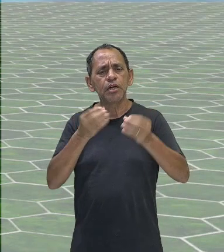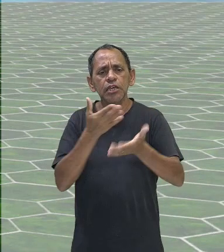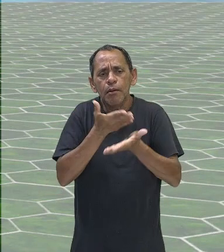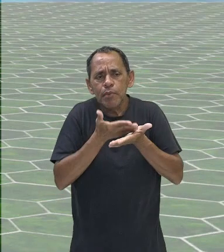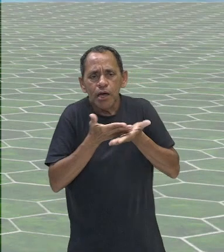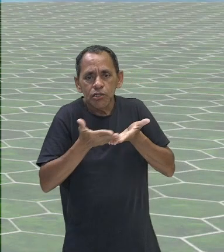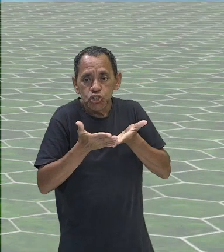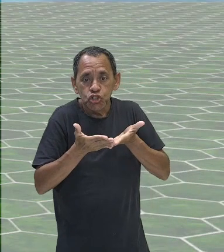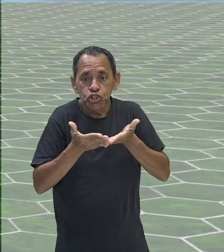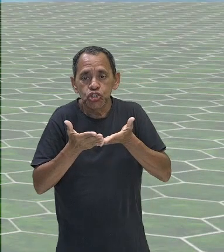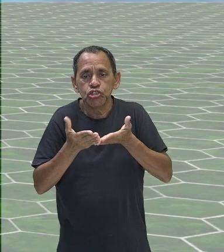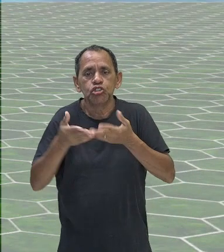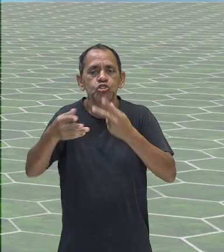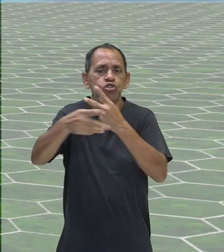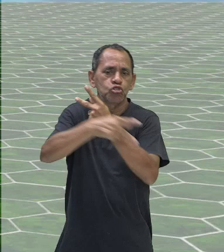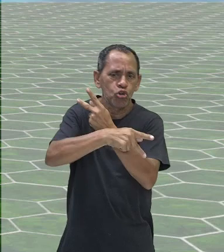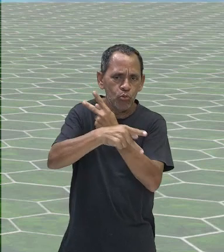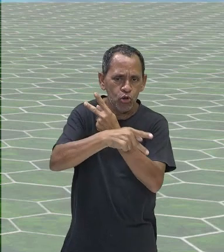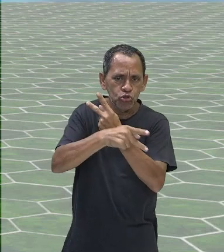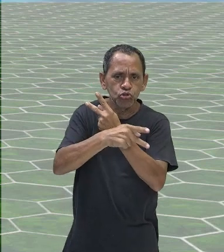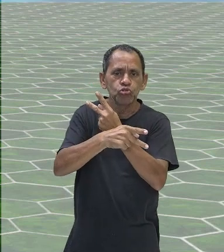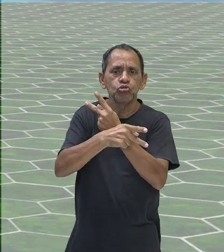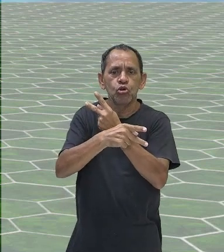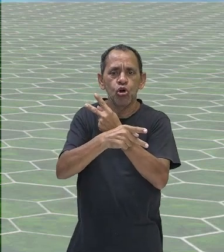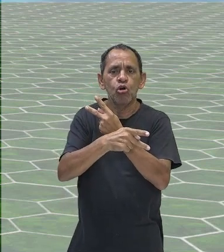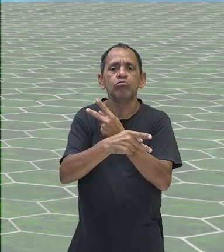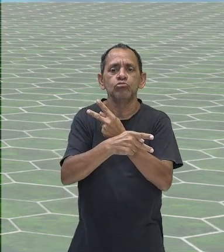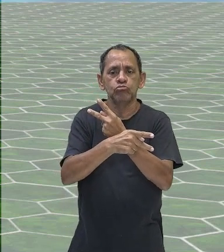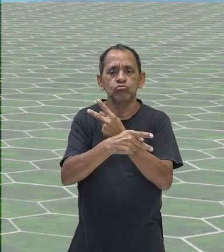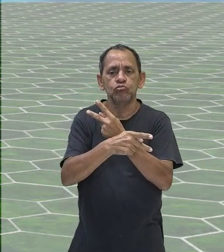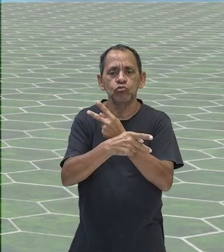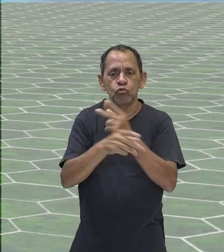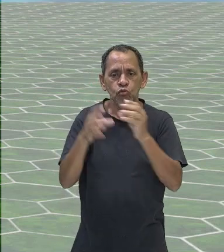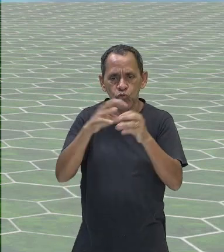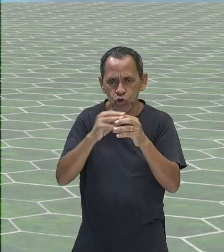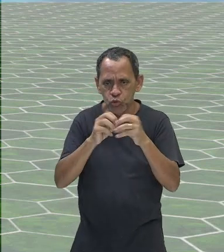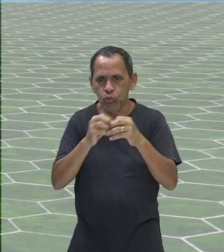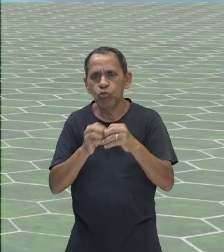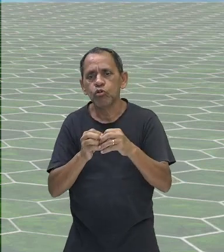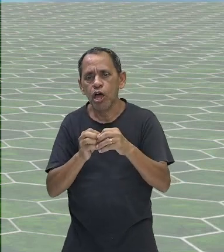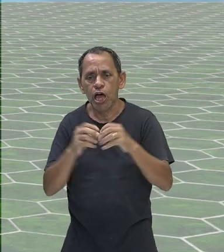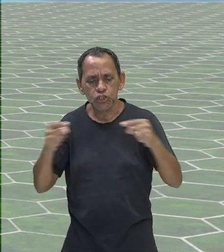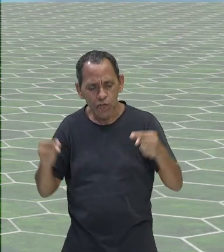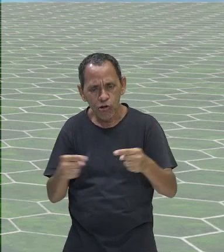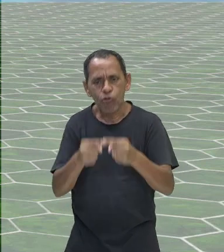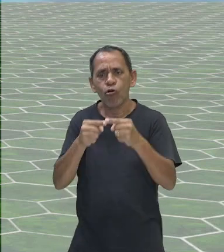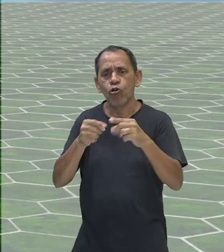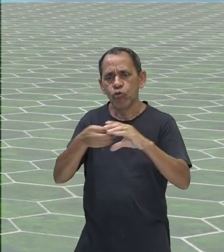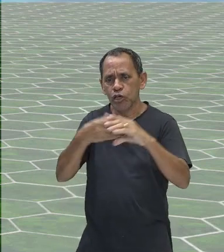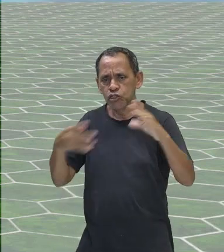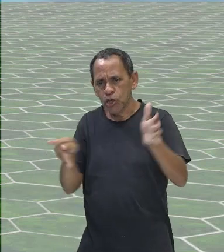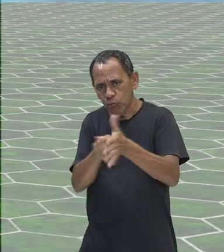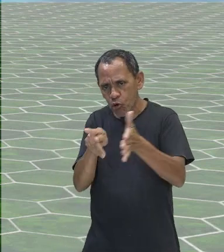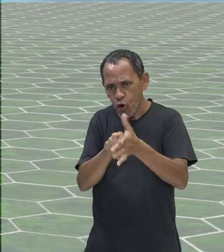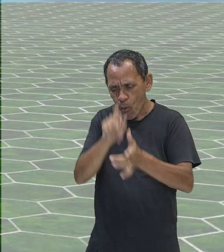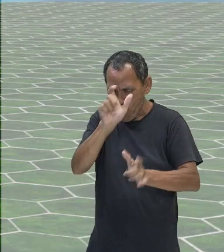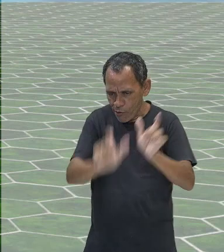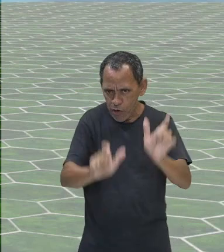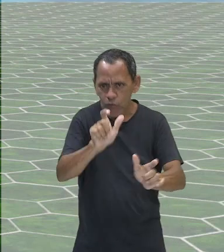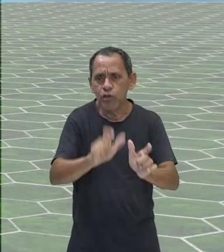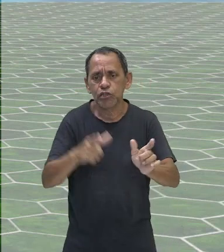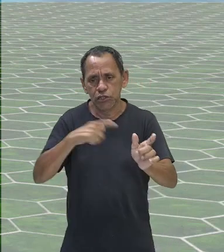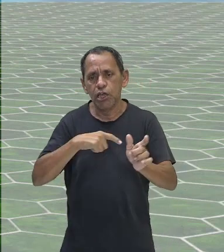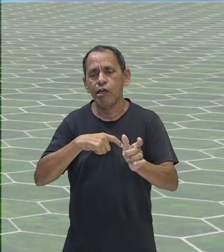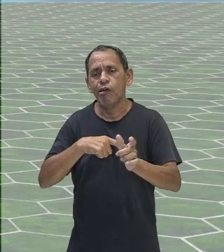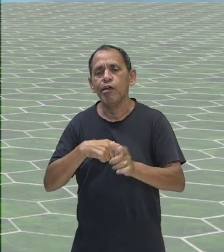dos cromossomos que vão sendo pareados conforme as características do indivíduo, eles vão ter genes